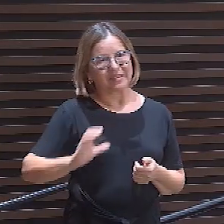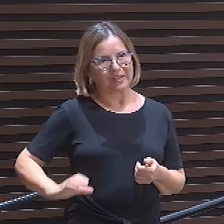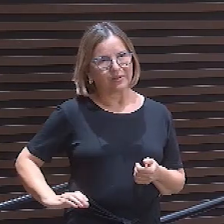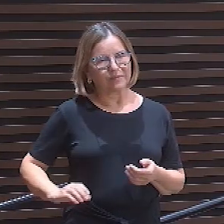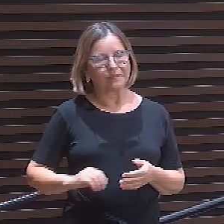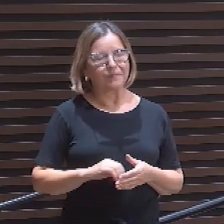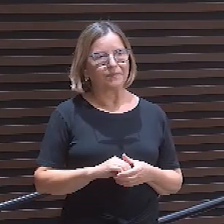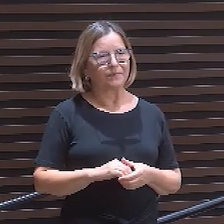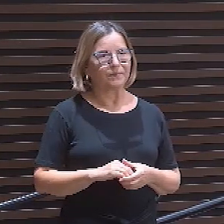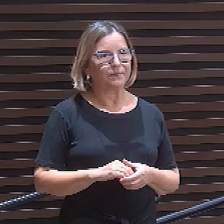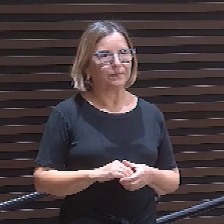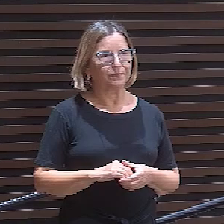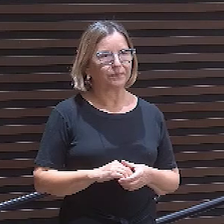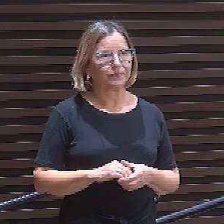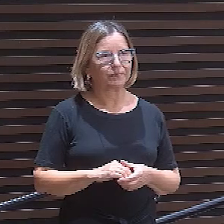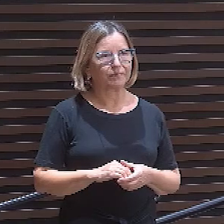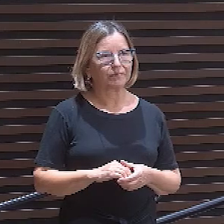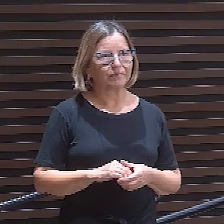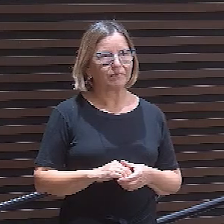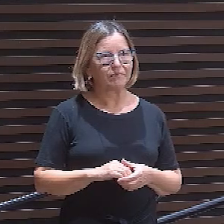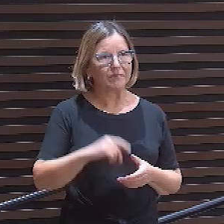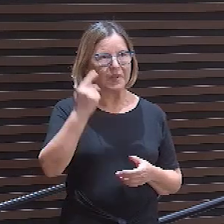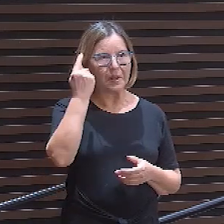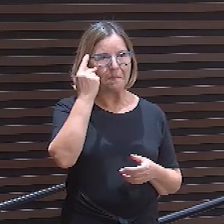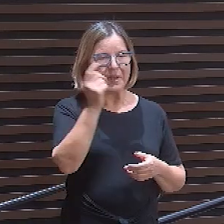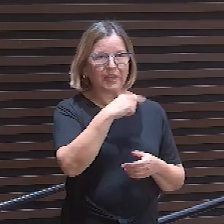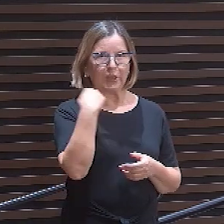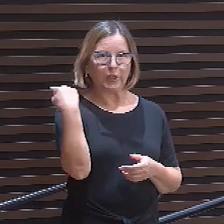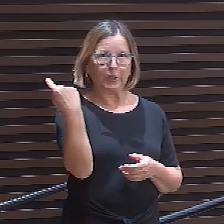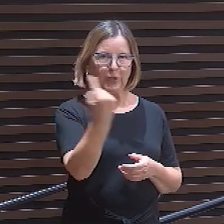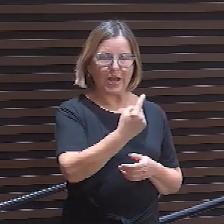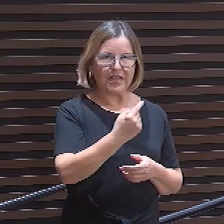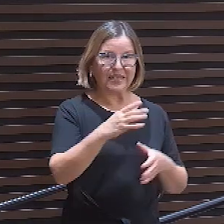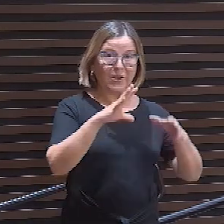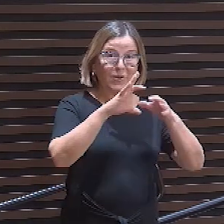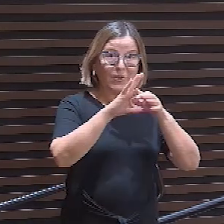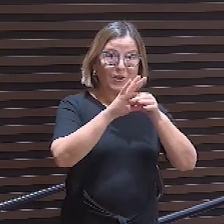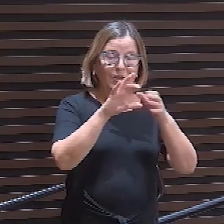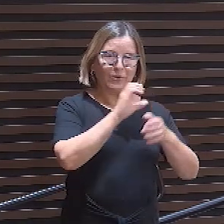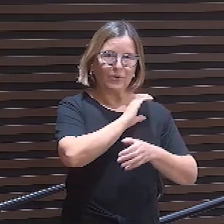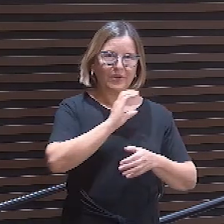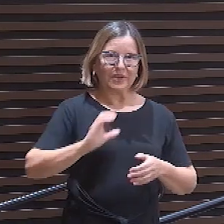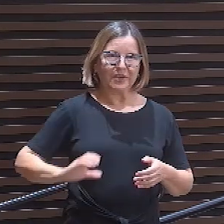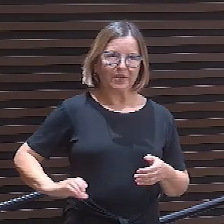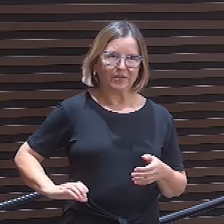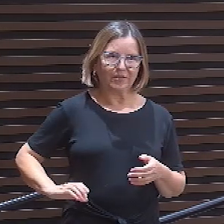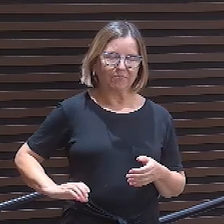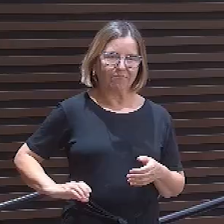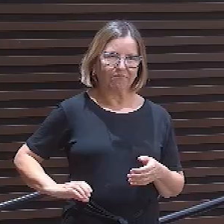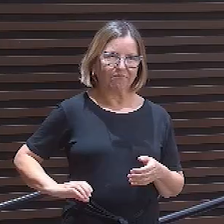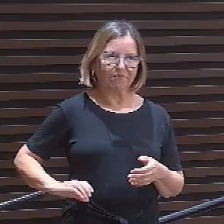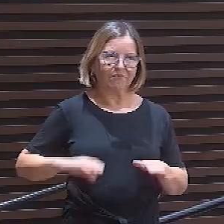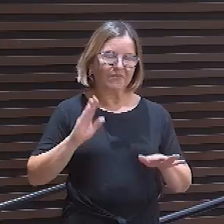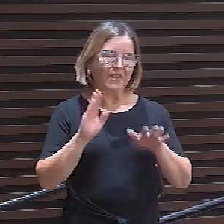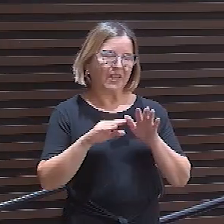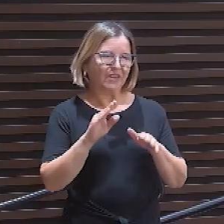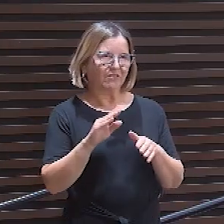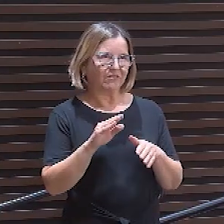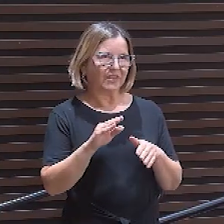Para nós, esta união a Cristo muitas vezes significa renunciar prazeres